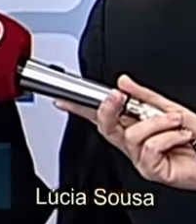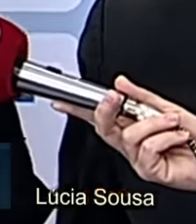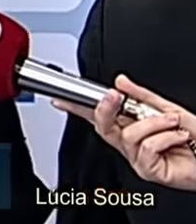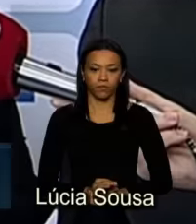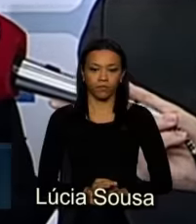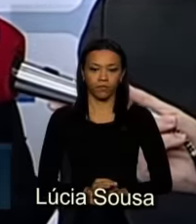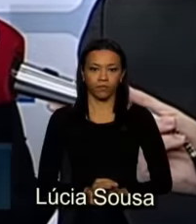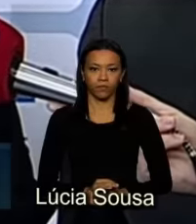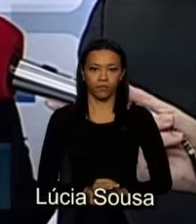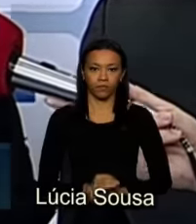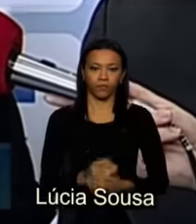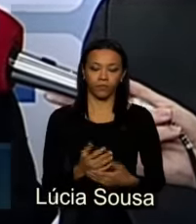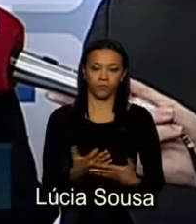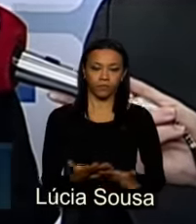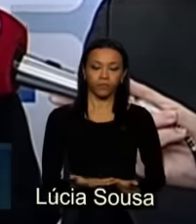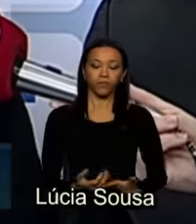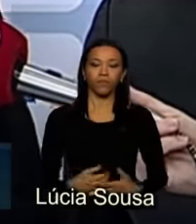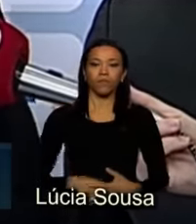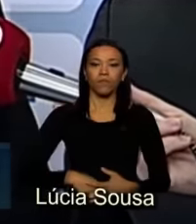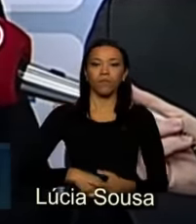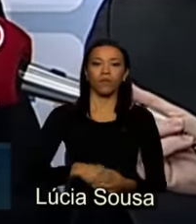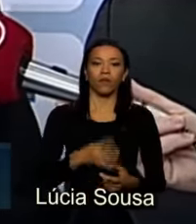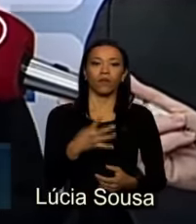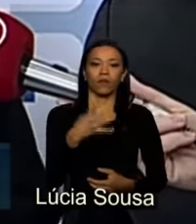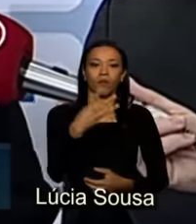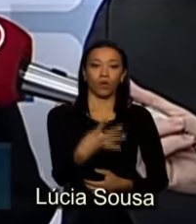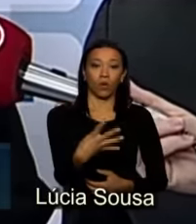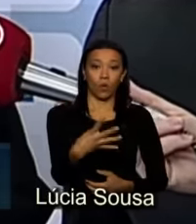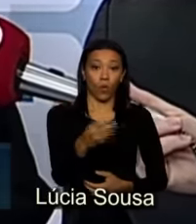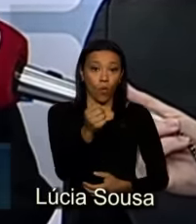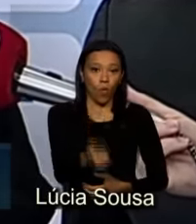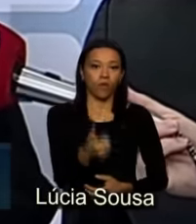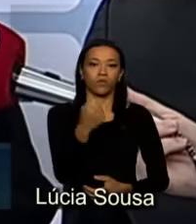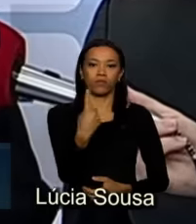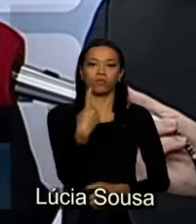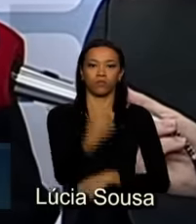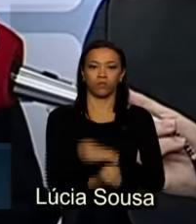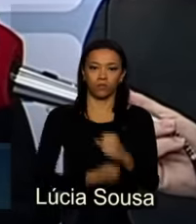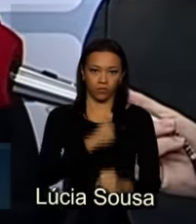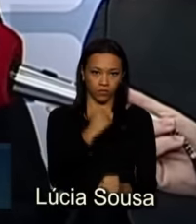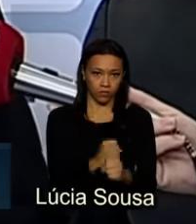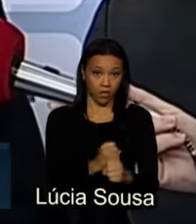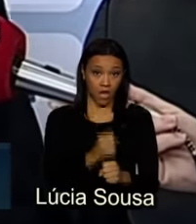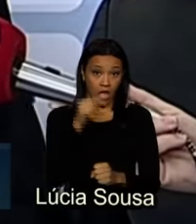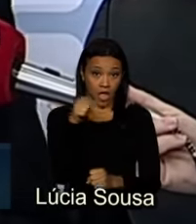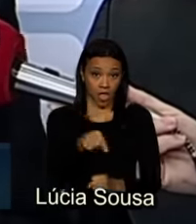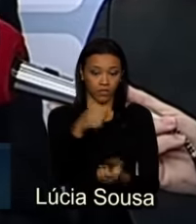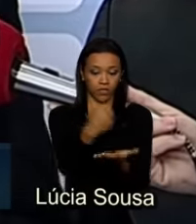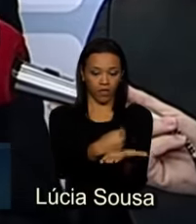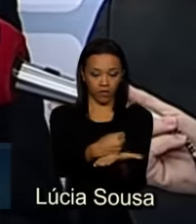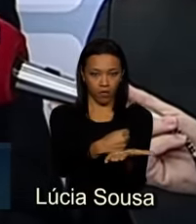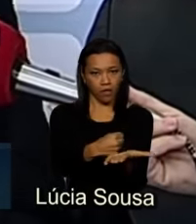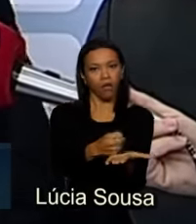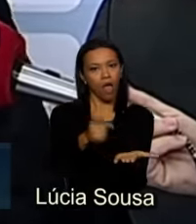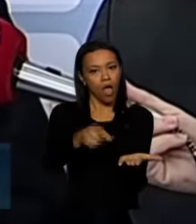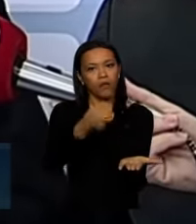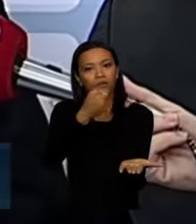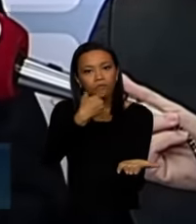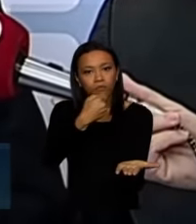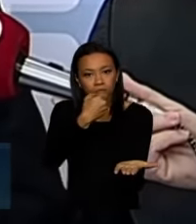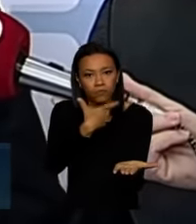que Durava 48 semanas quase um ano essa medicação é oral